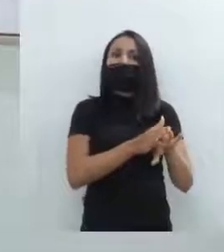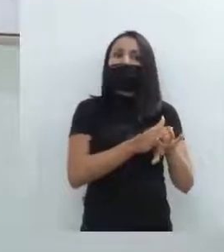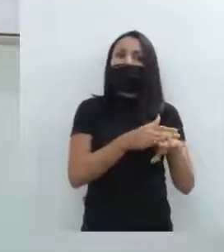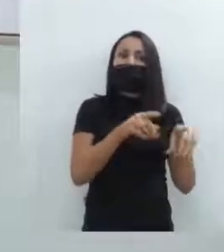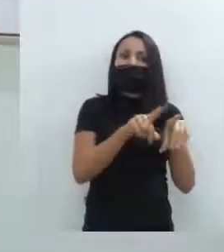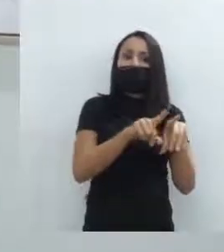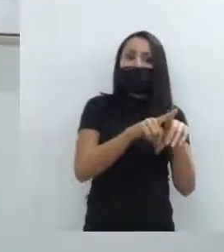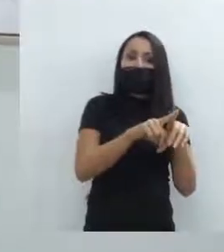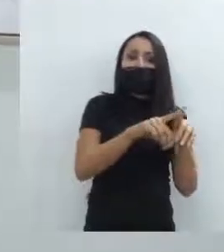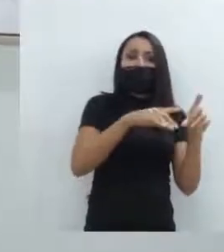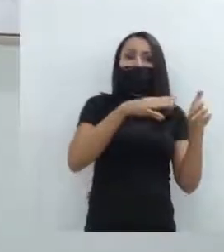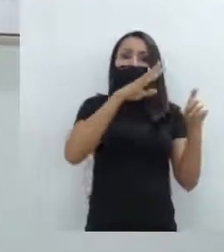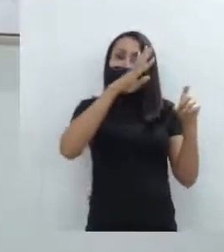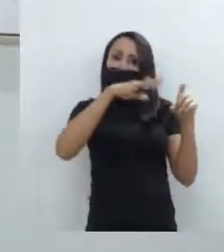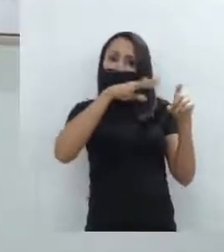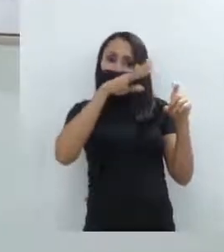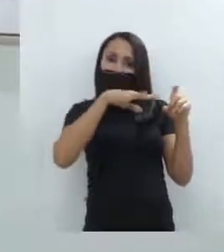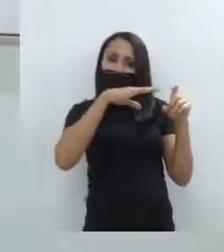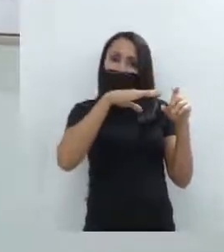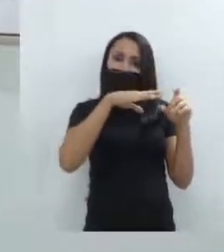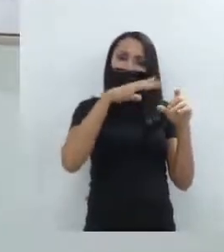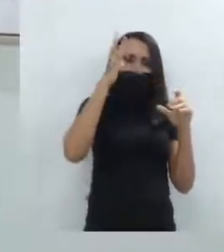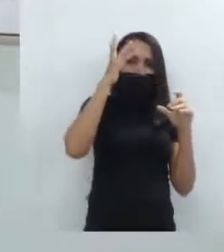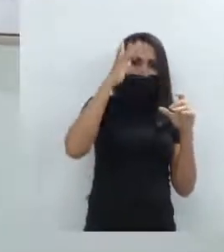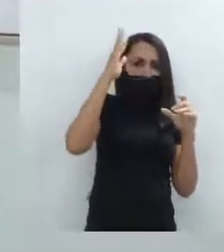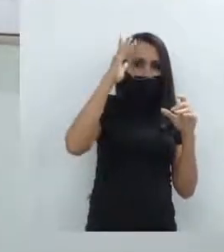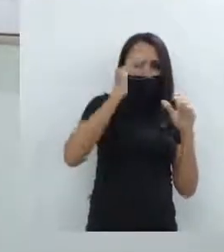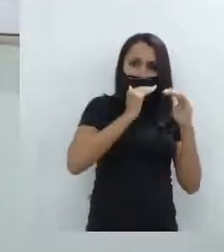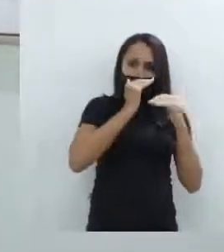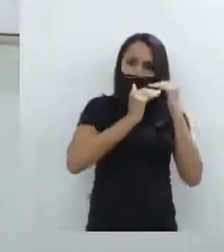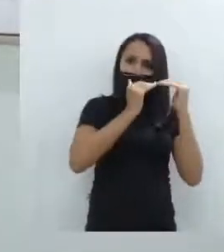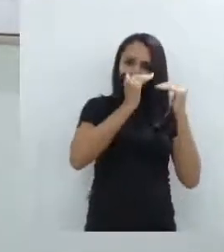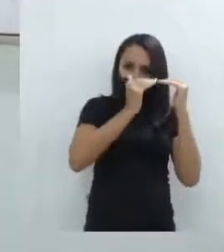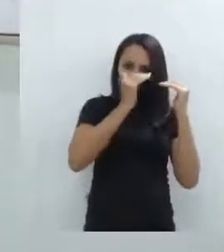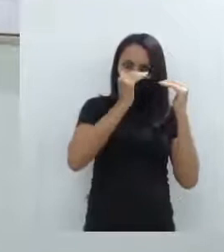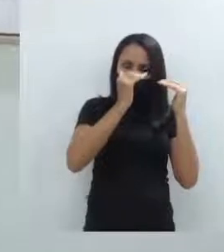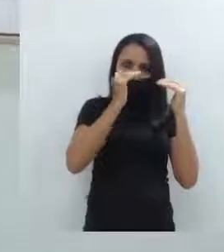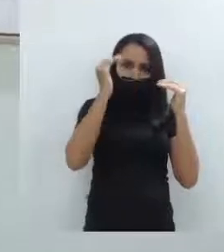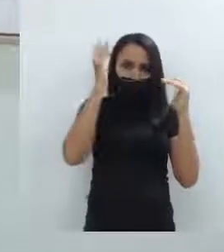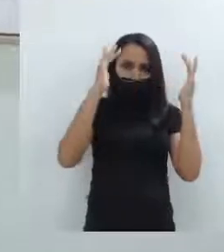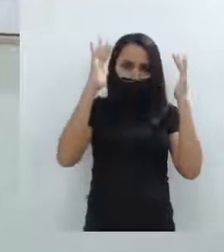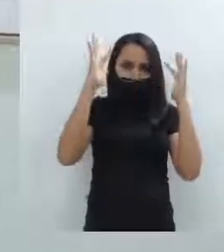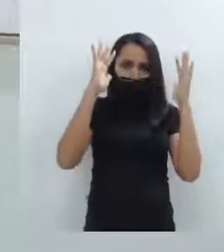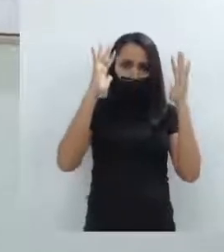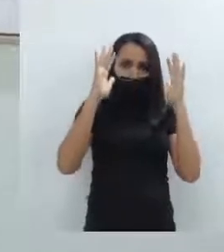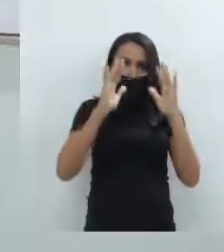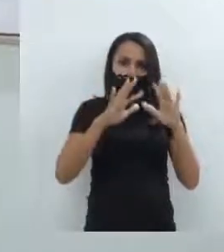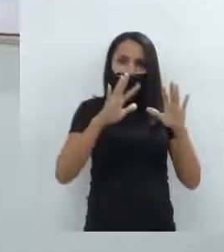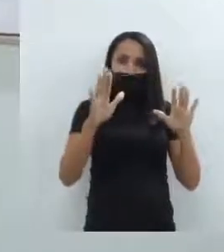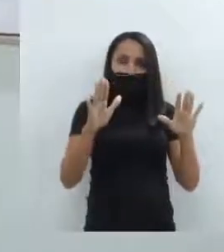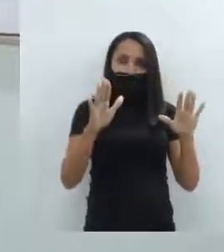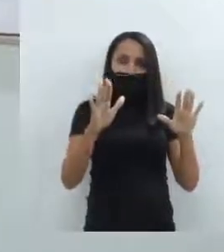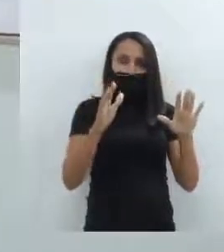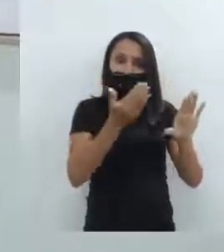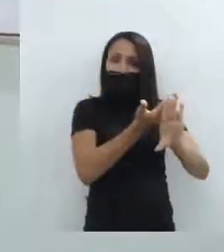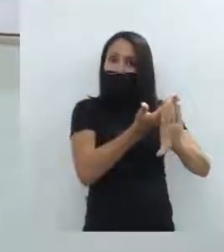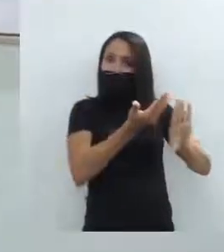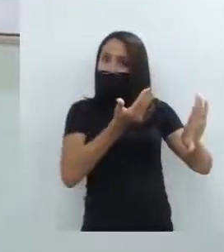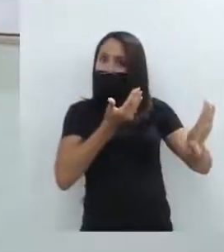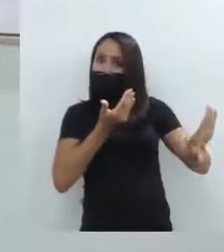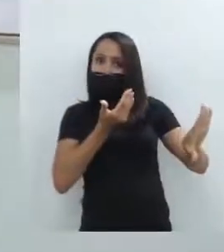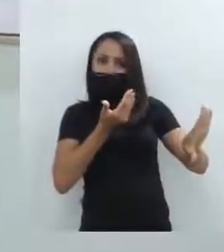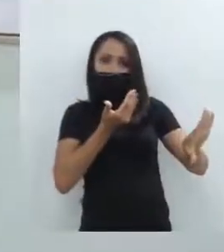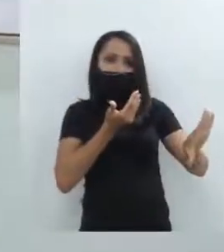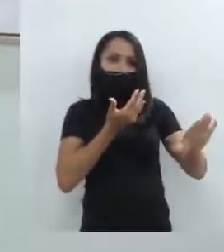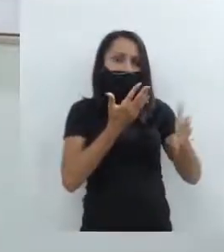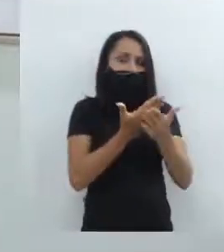do mito pelos filósofos, né, do desenvolvimento da filosofia, porém ela não se separou por completo do estudo